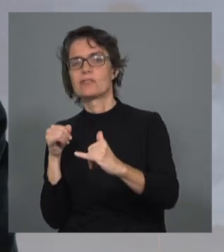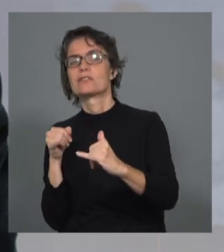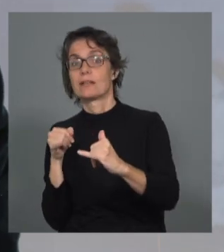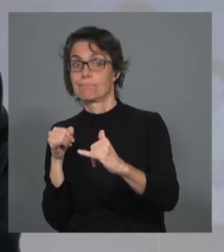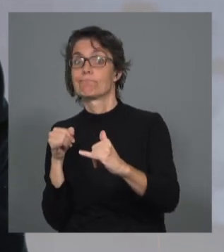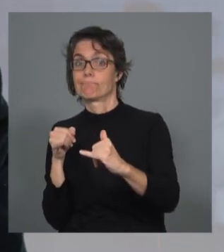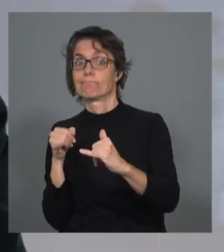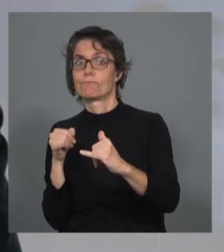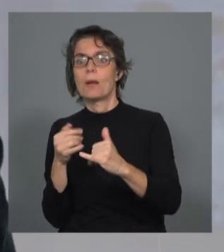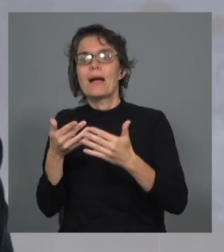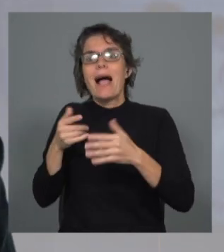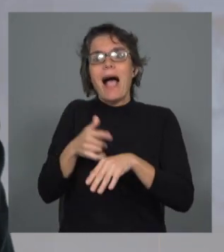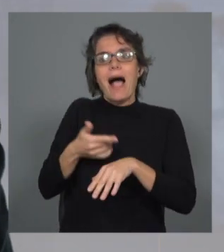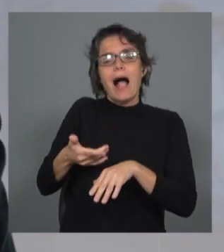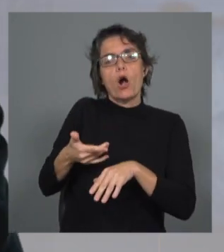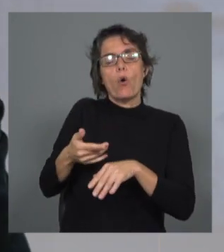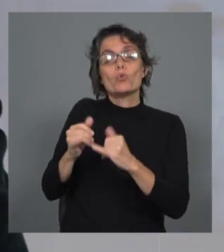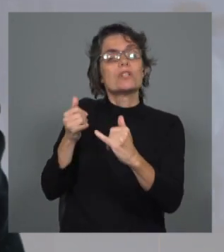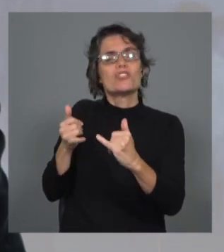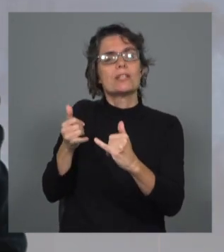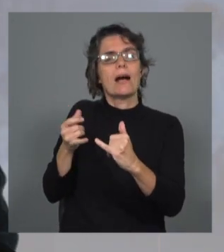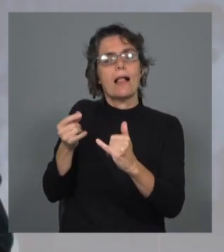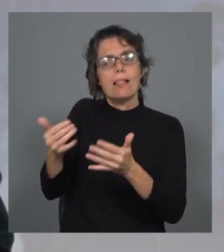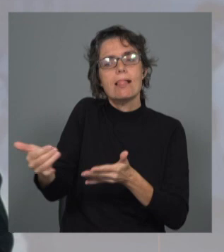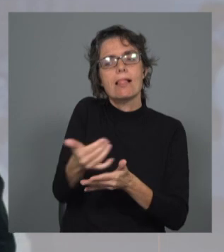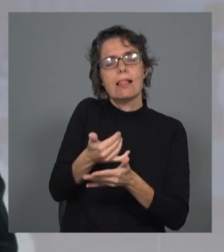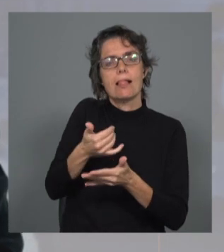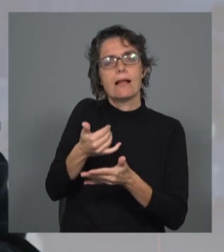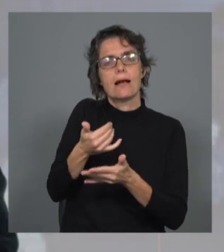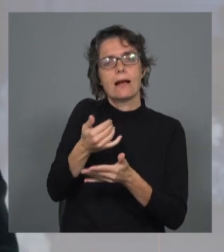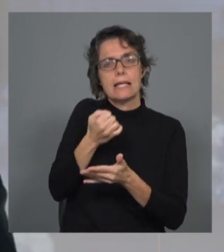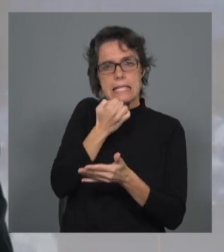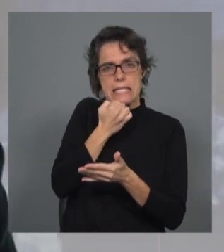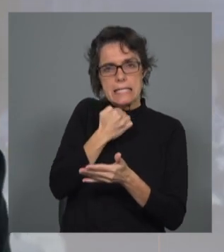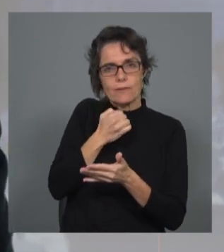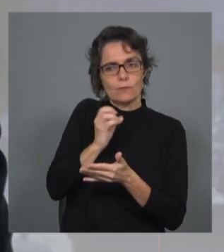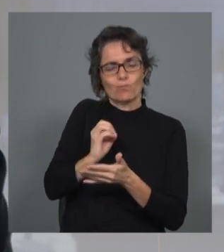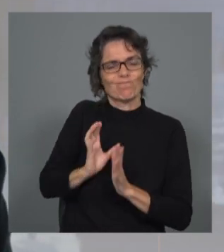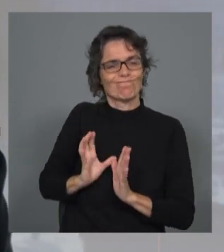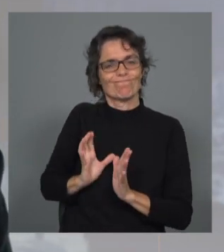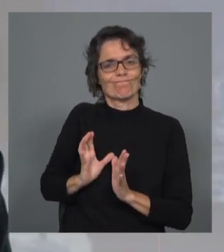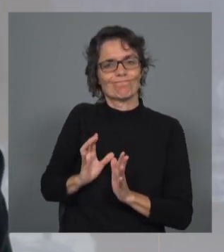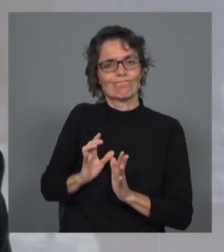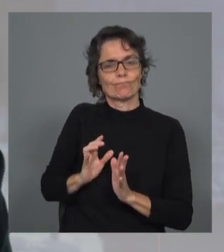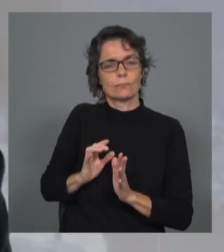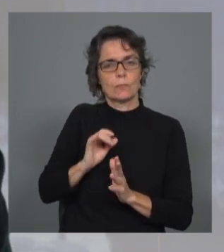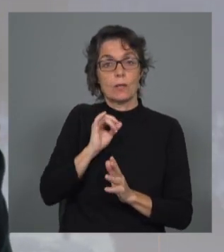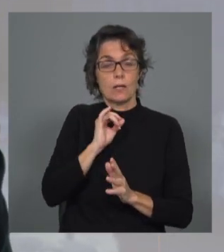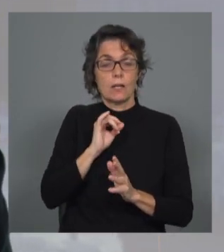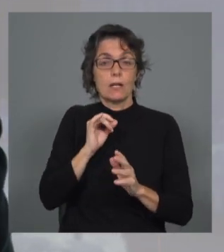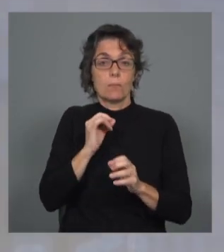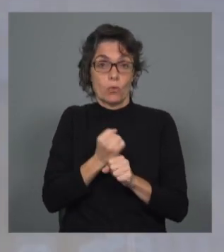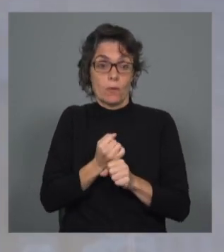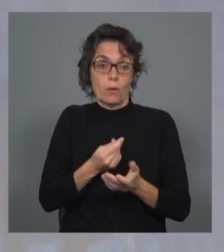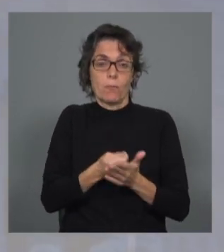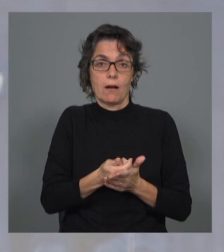ainda o digital não compensa financeiramente para que as redações, para que os jornais possam sobreviver. E há leitores que são leitores do